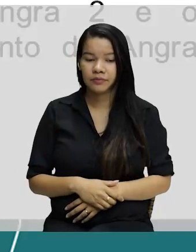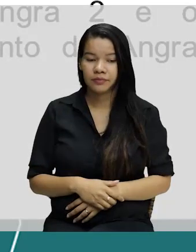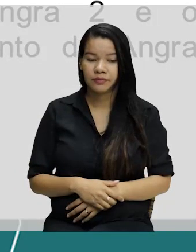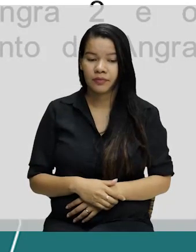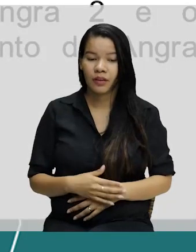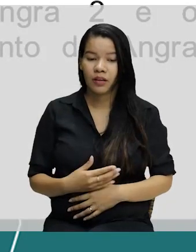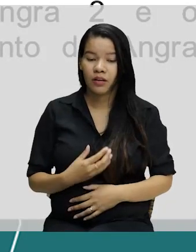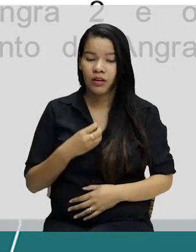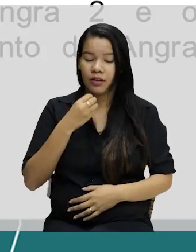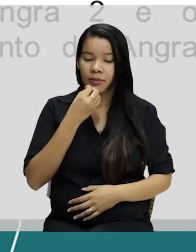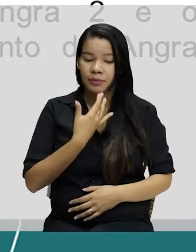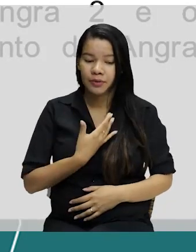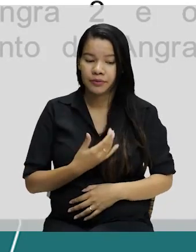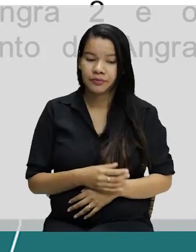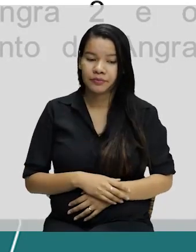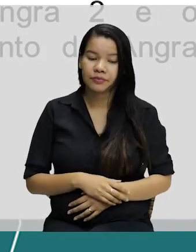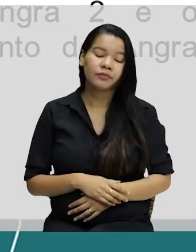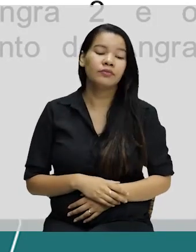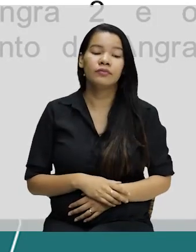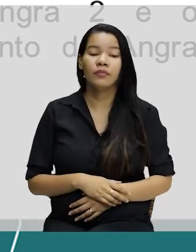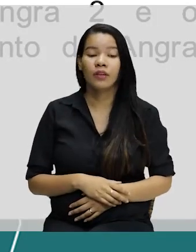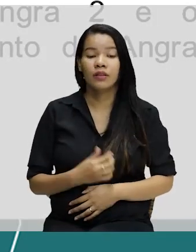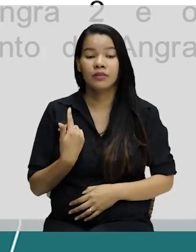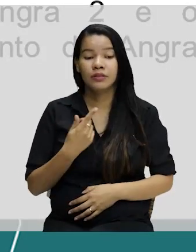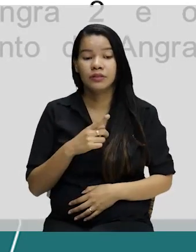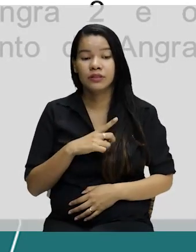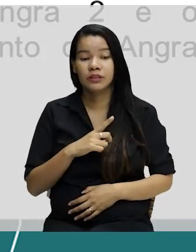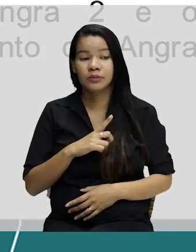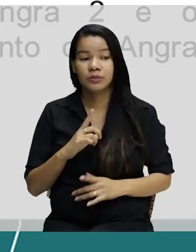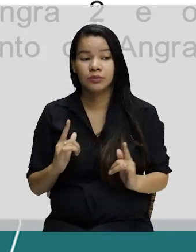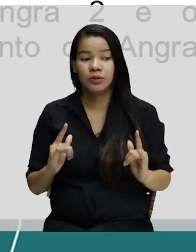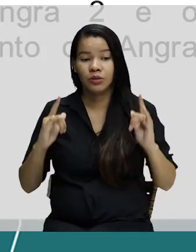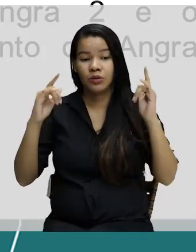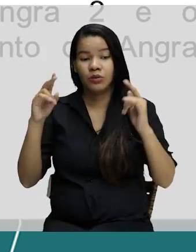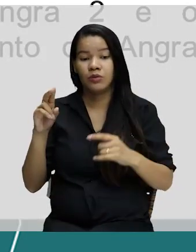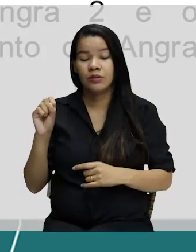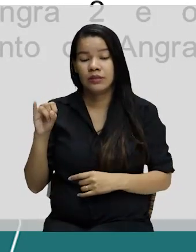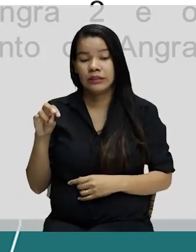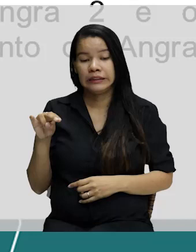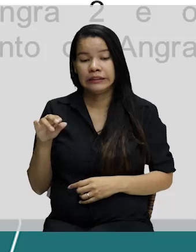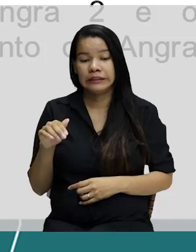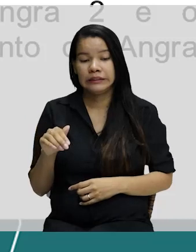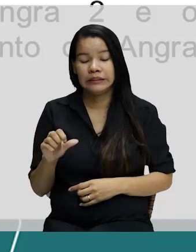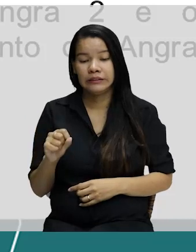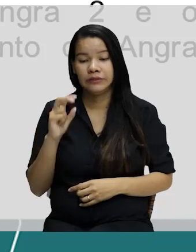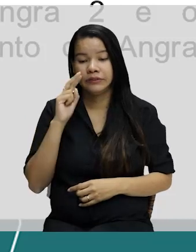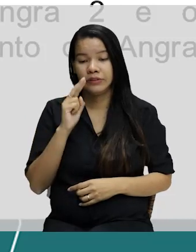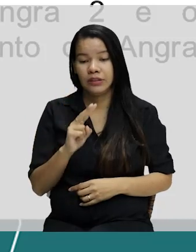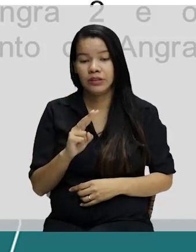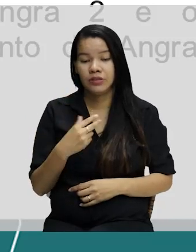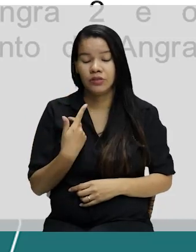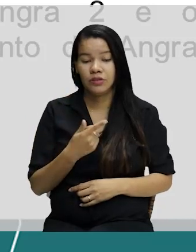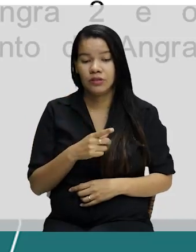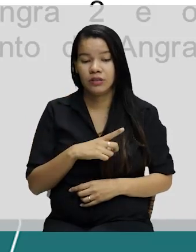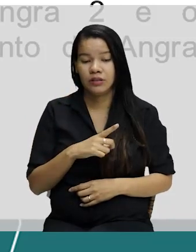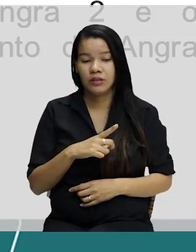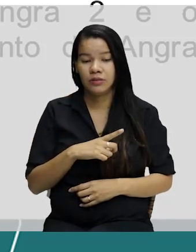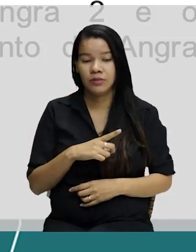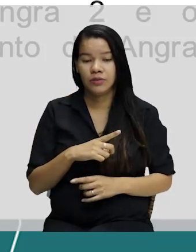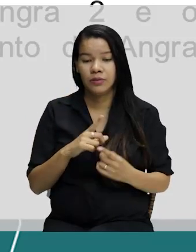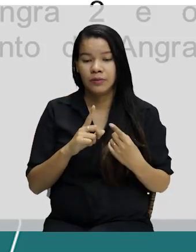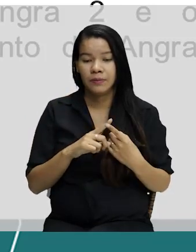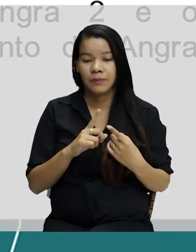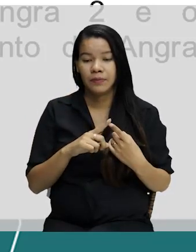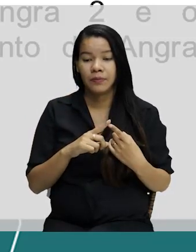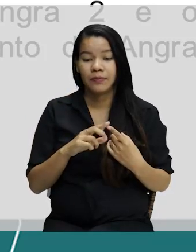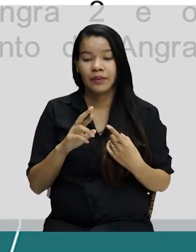numa usina nuclear, nós vamos ter, turminha, observa aqui na foto, na imagem, nós vamos ter o